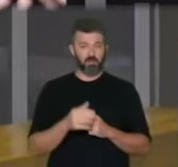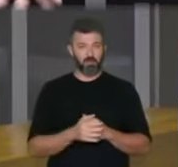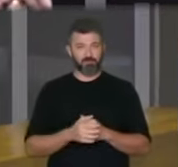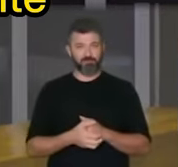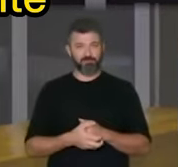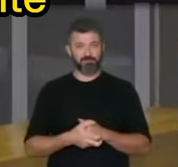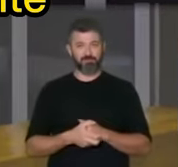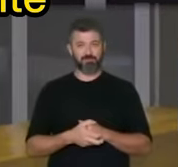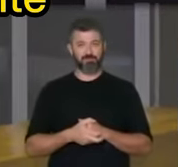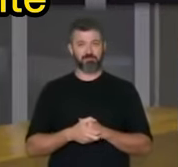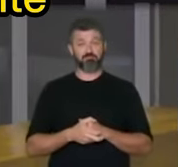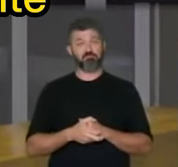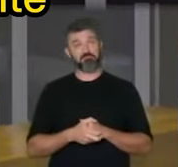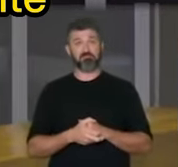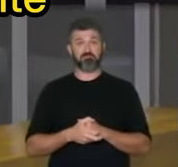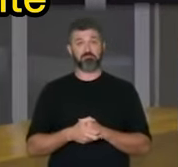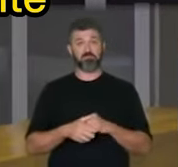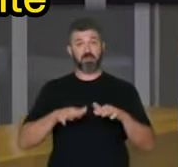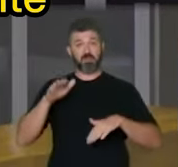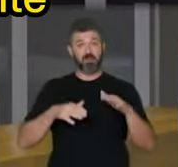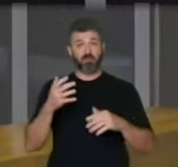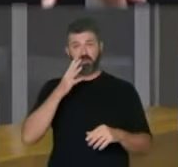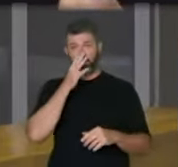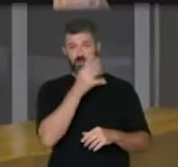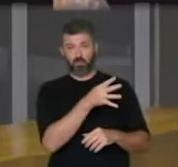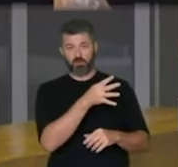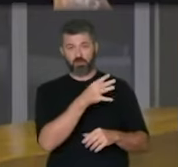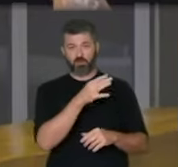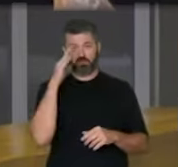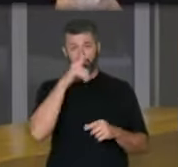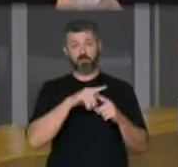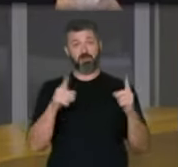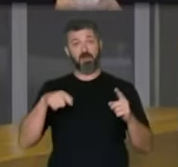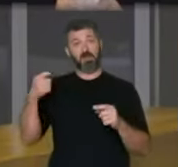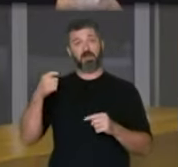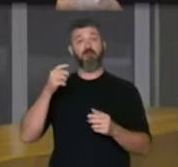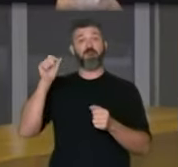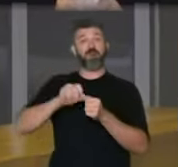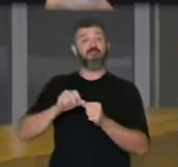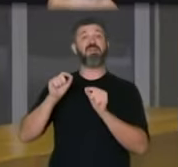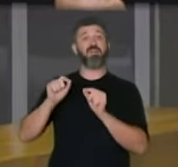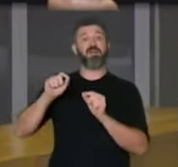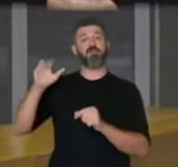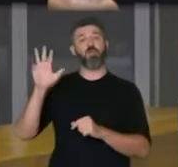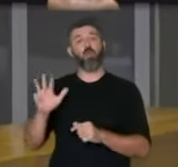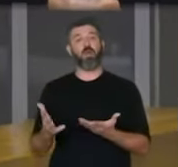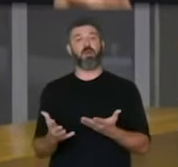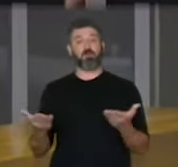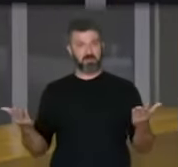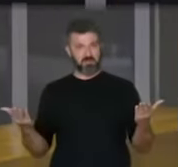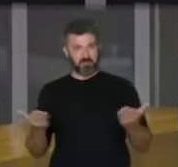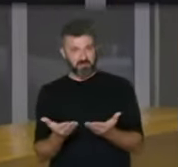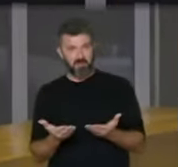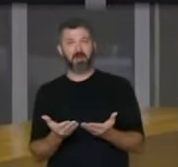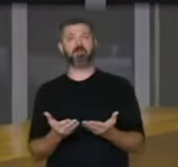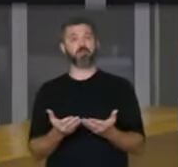combustíveis. Talvez querendo fazer uma acusação ao presidente. Mas quem cumpriu foi ele. Agora ele volta